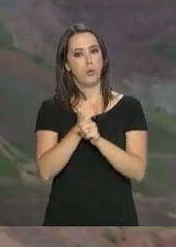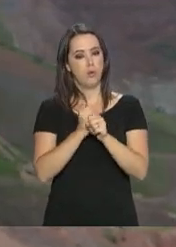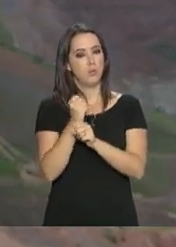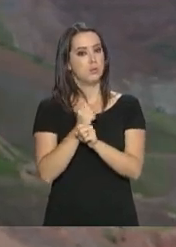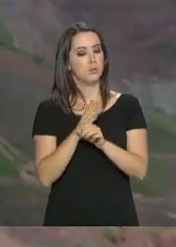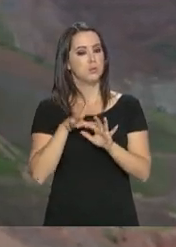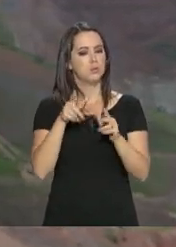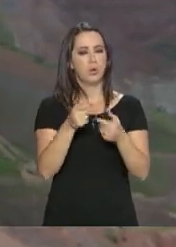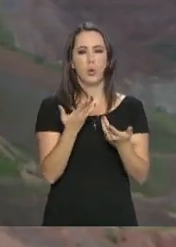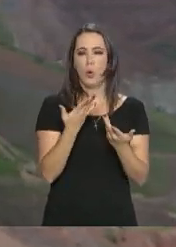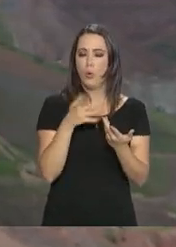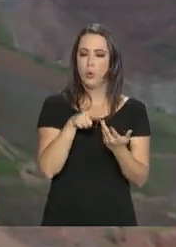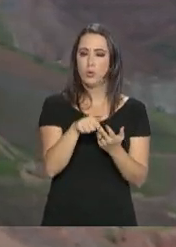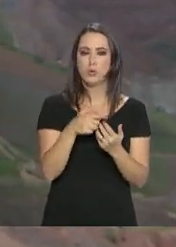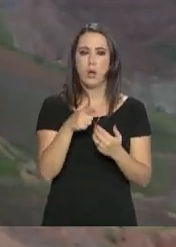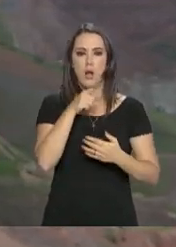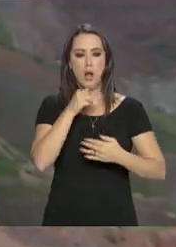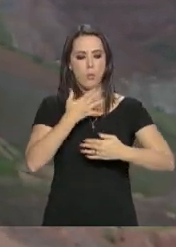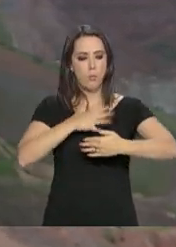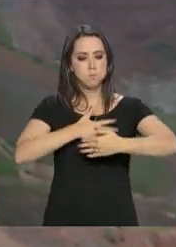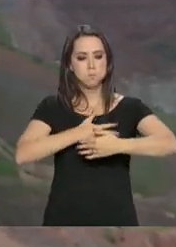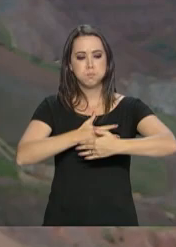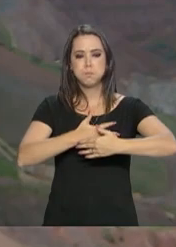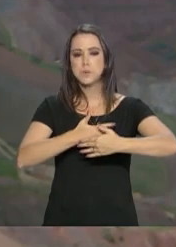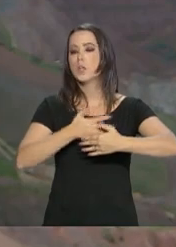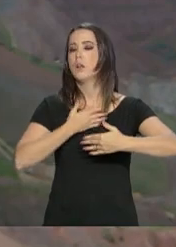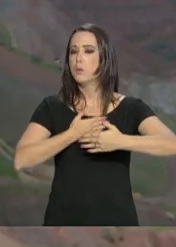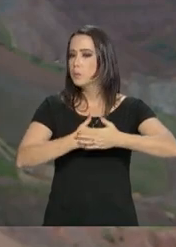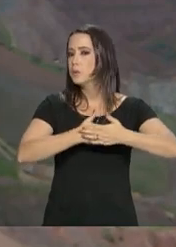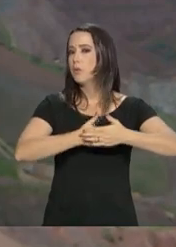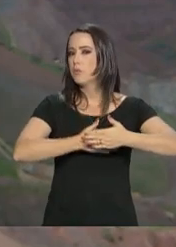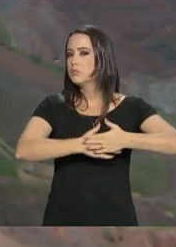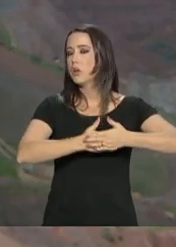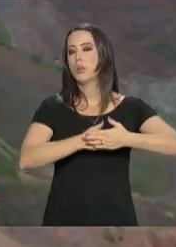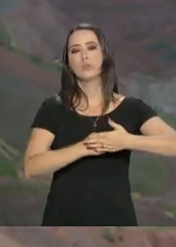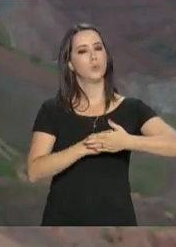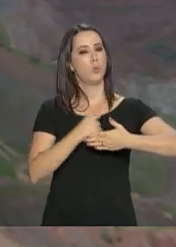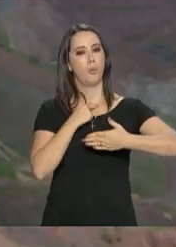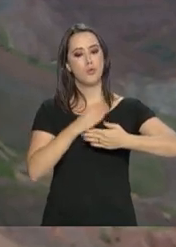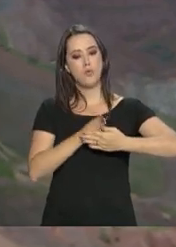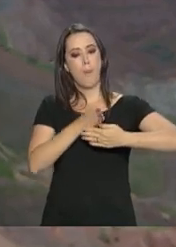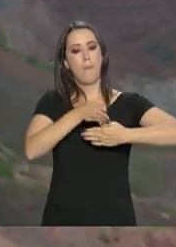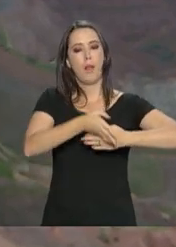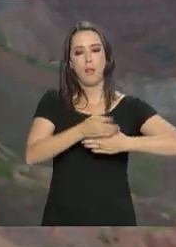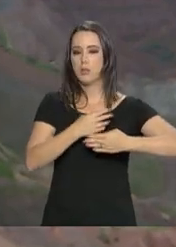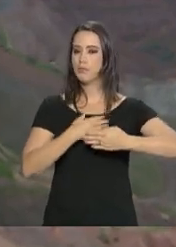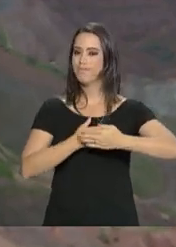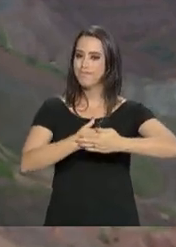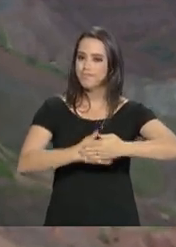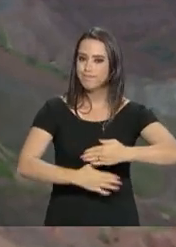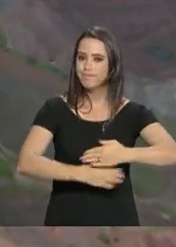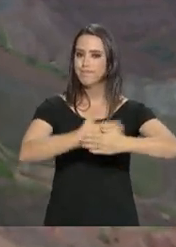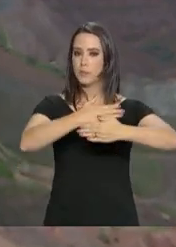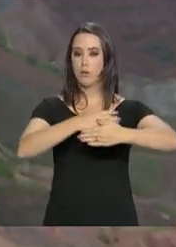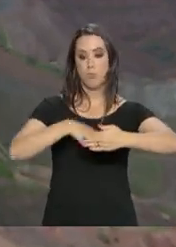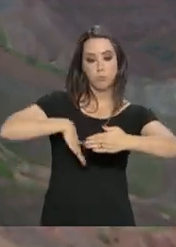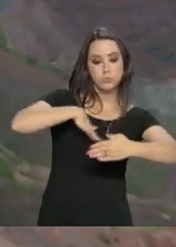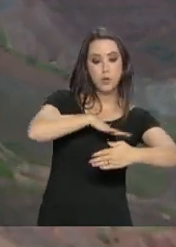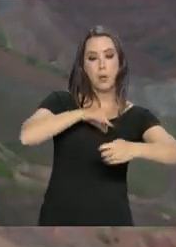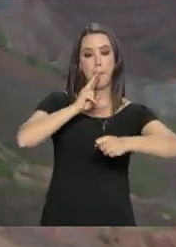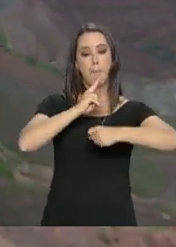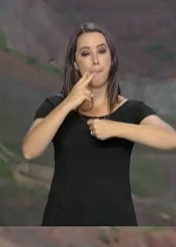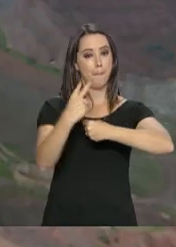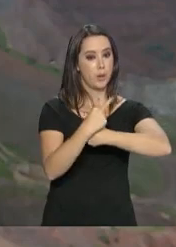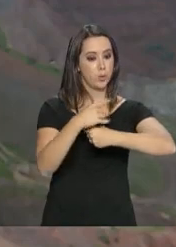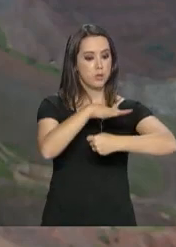e todo esse rejeito remanescente está contido dentro das áreas, está contido nessas estruturas, nesse